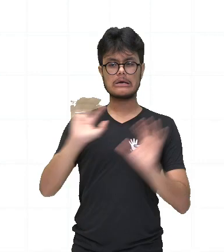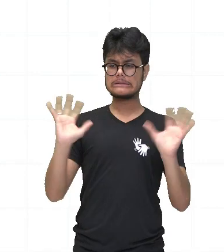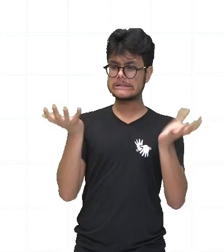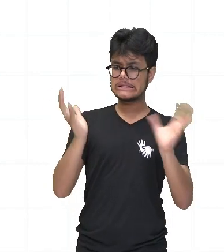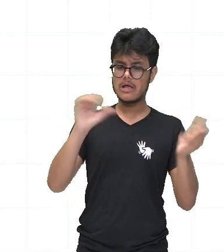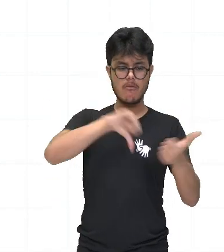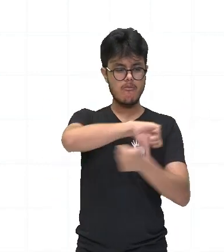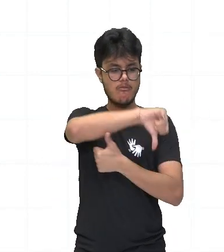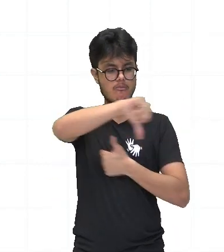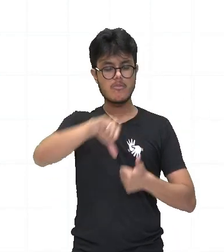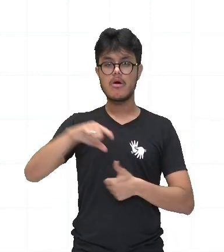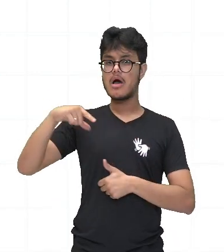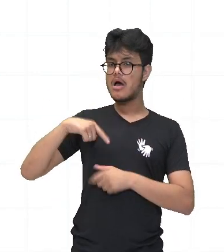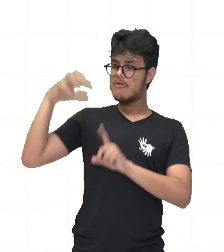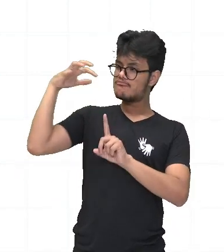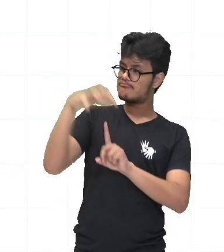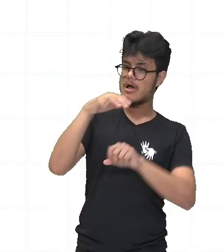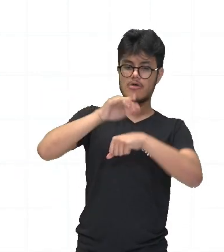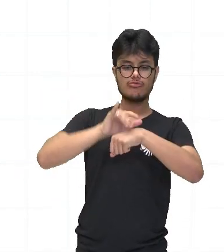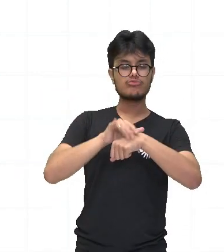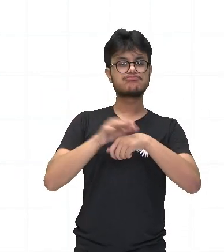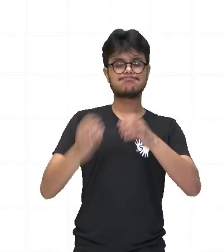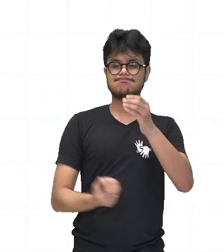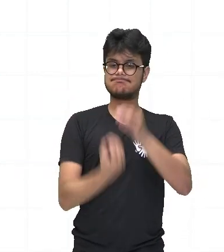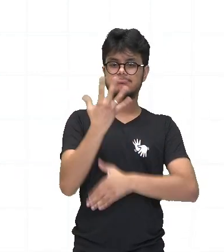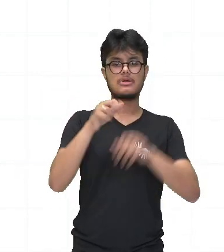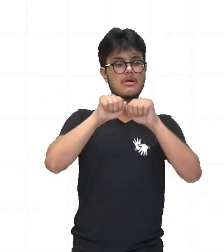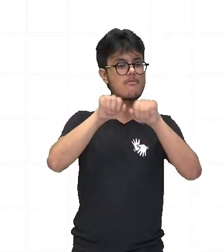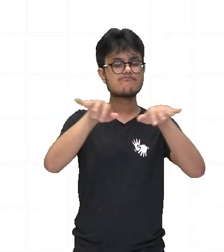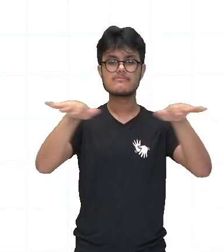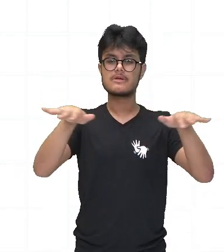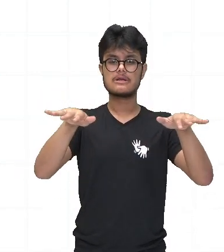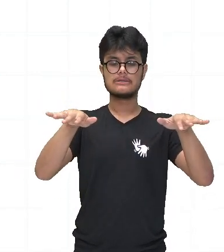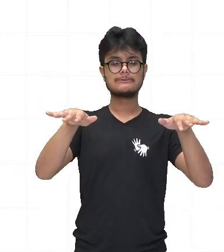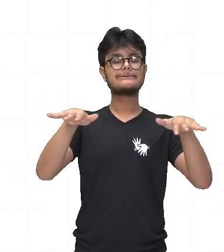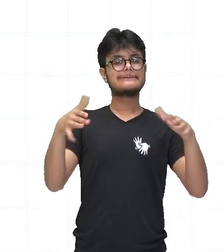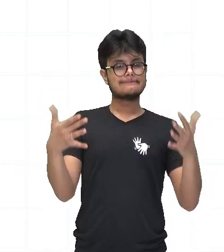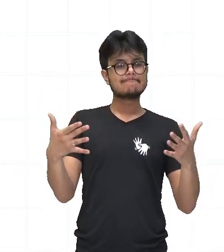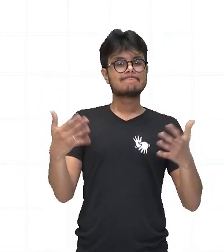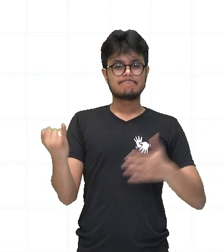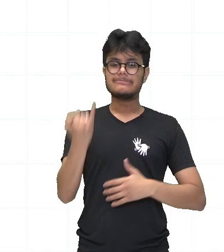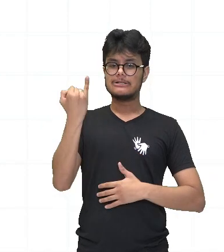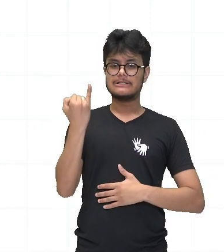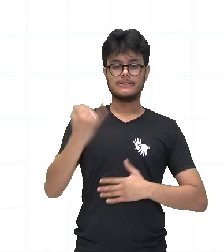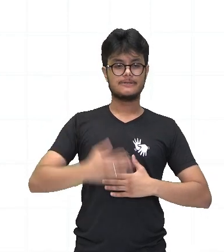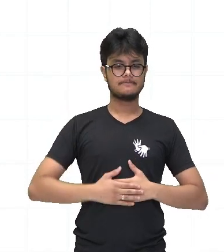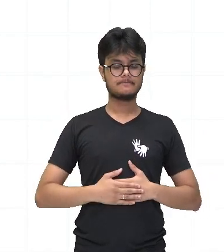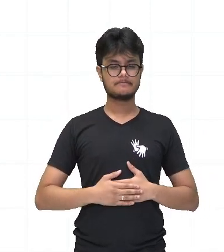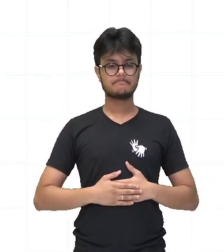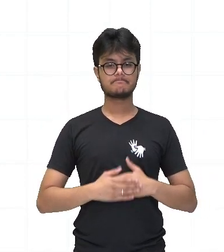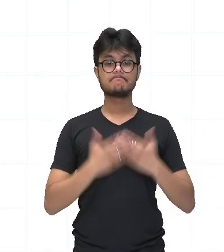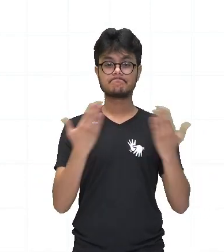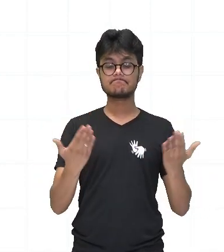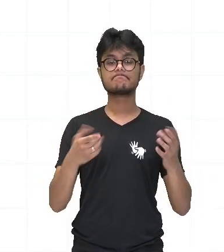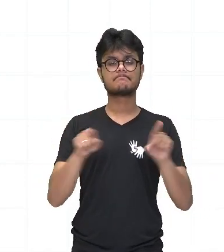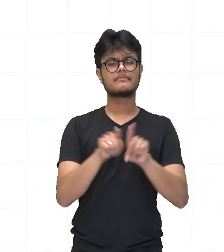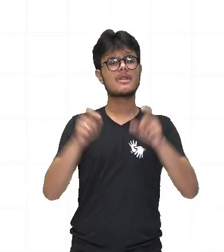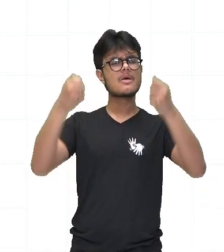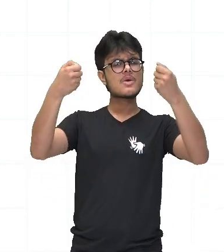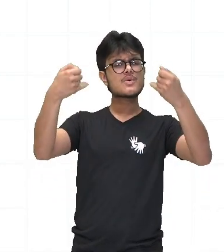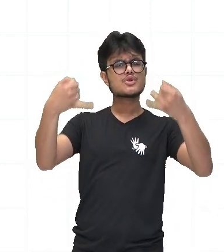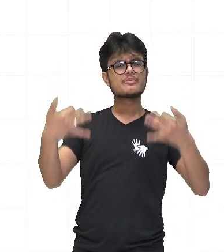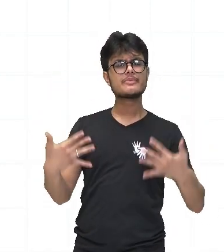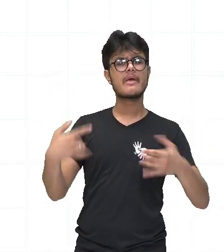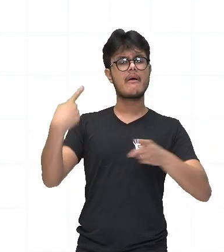climáticas, estão tendo um impacto significativo sobre a transmissão das doenças nos últimos anos. Né? Então aqui a gente fala um pouquinho